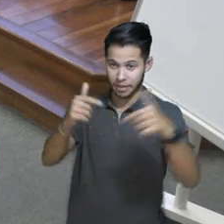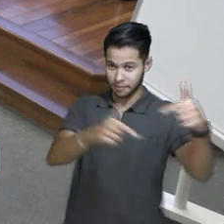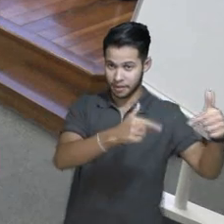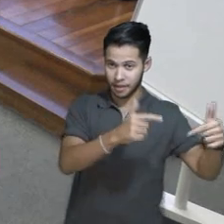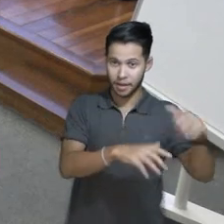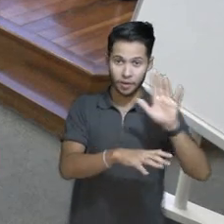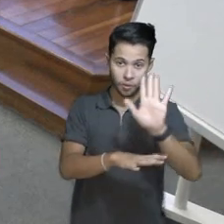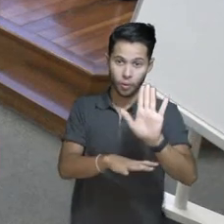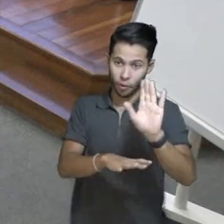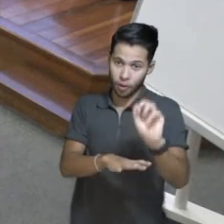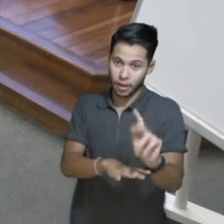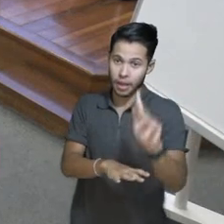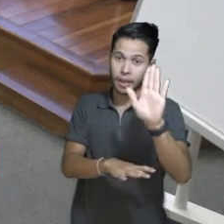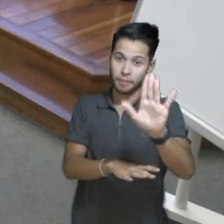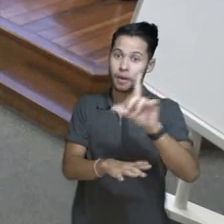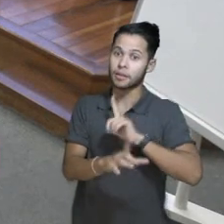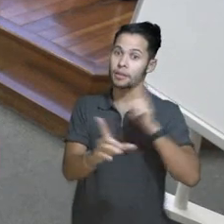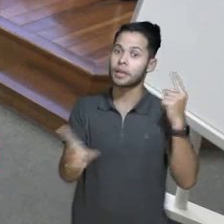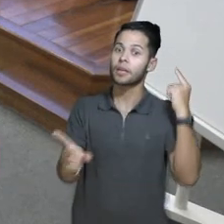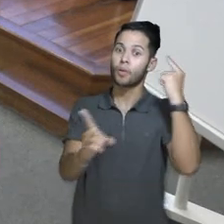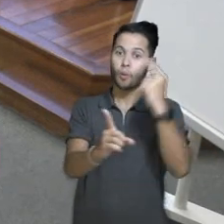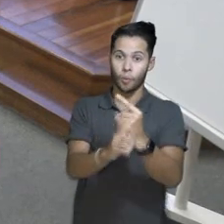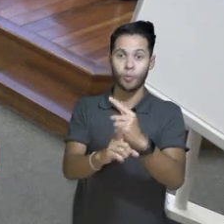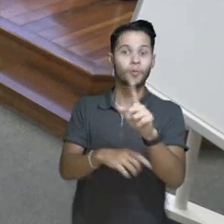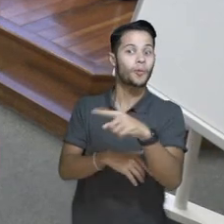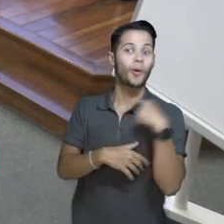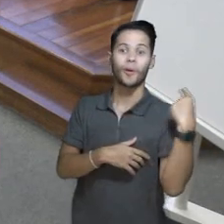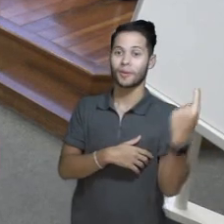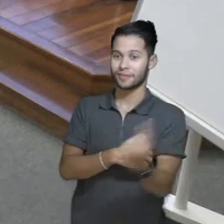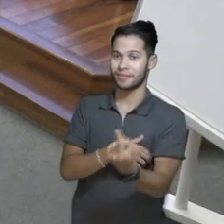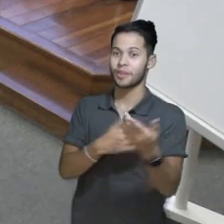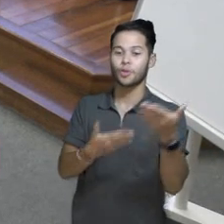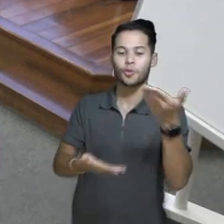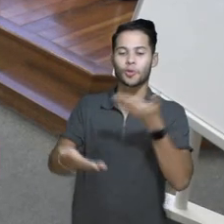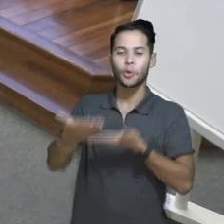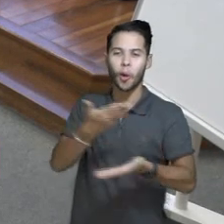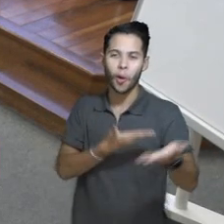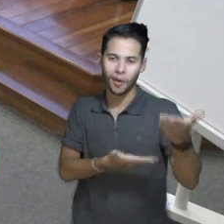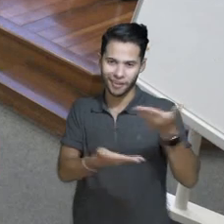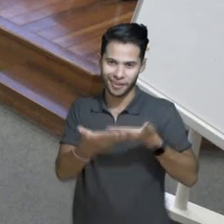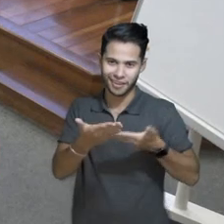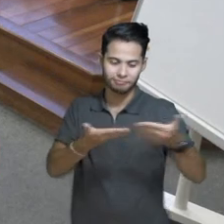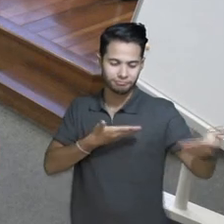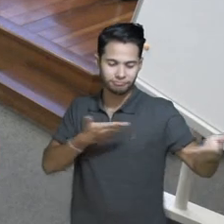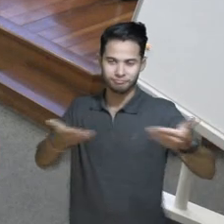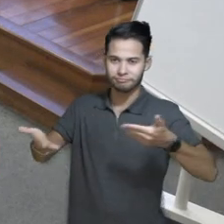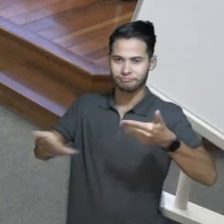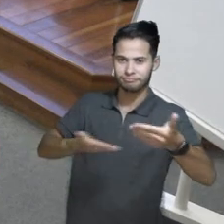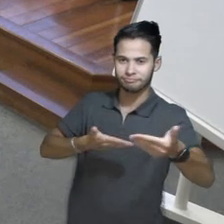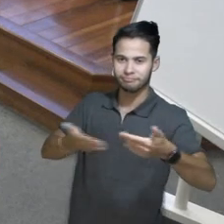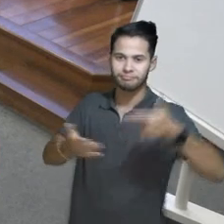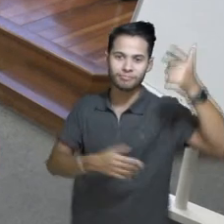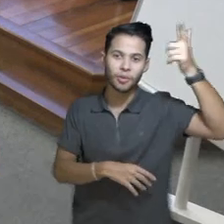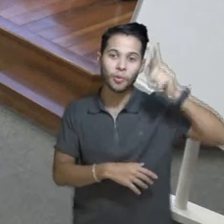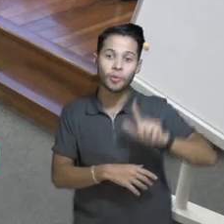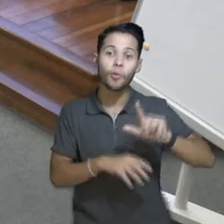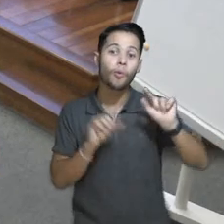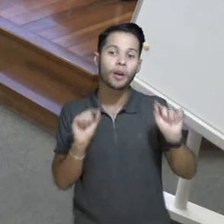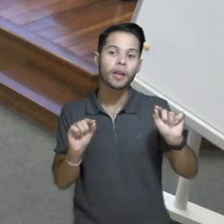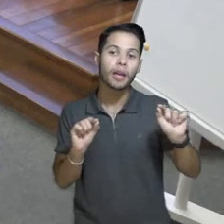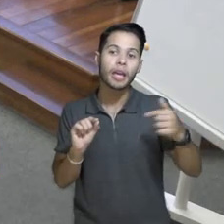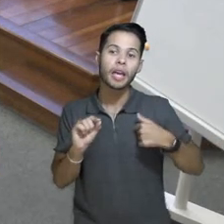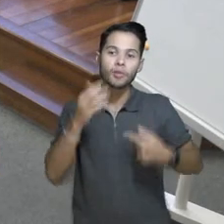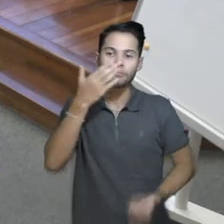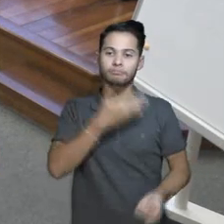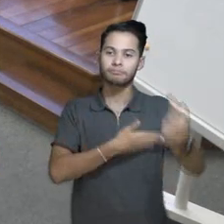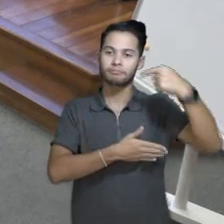encontros momentos e que nós vamos fazer essas trocas para poder fazer essas trocas pra gente poder se retroalimentar não é